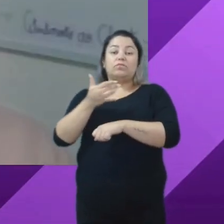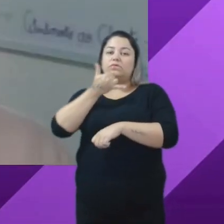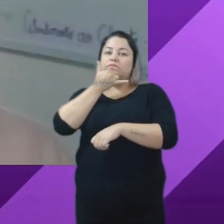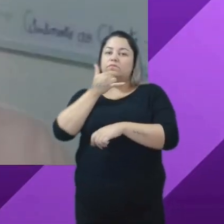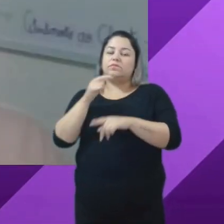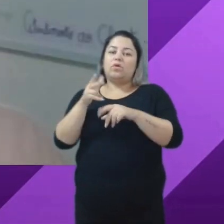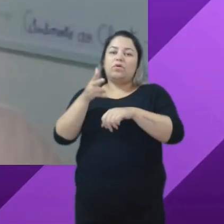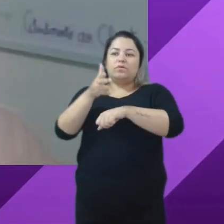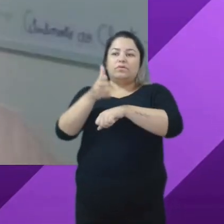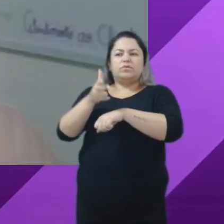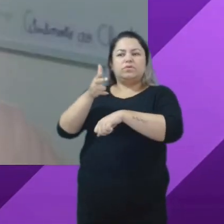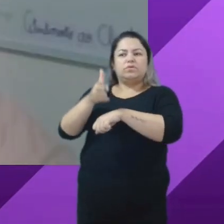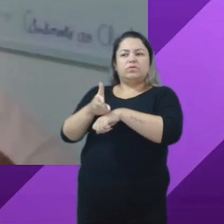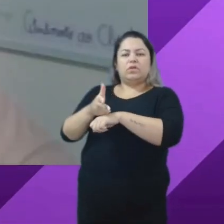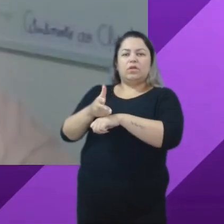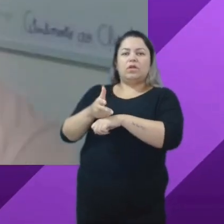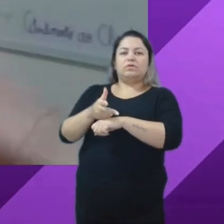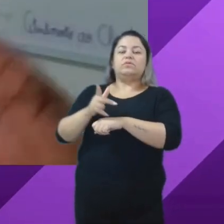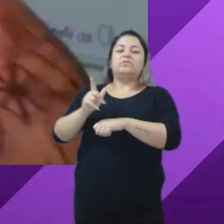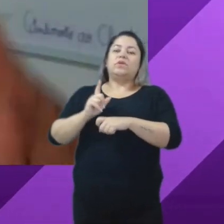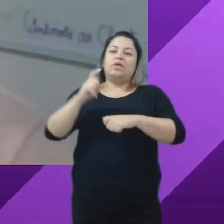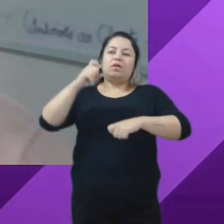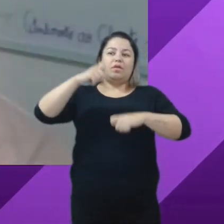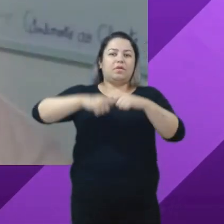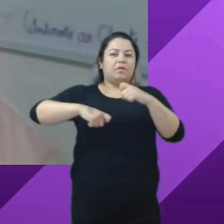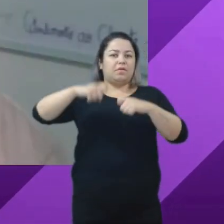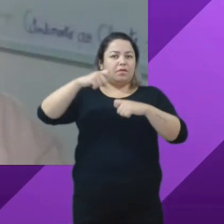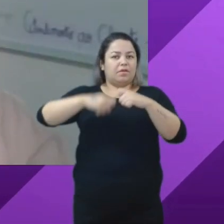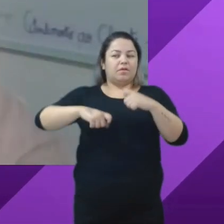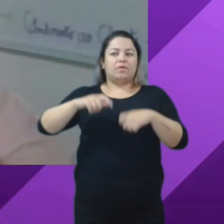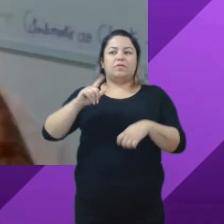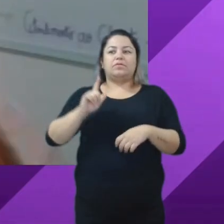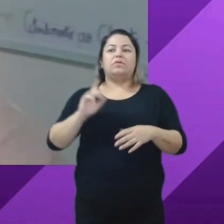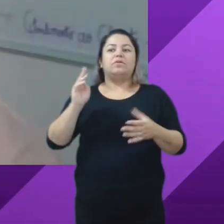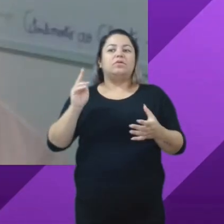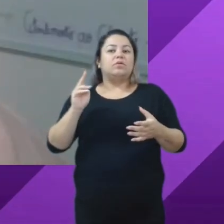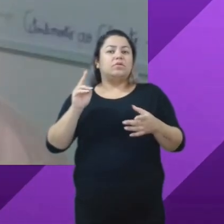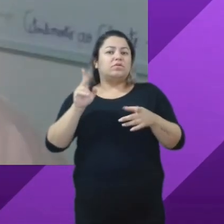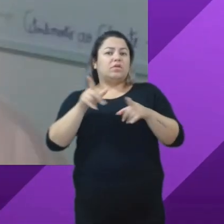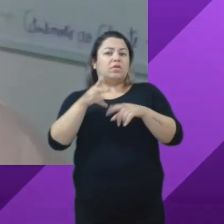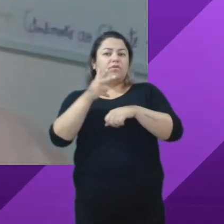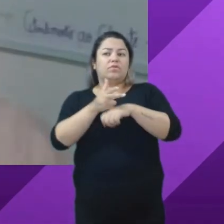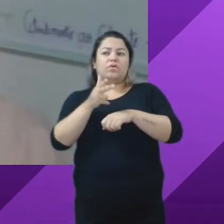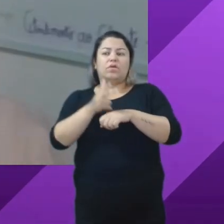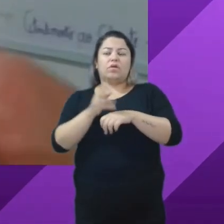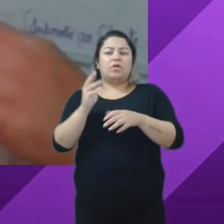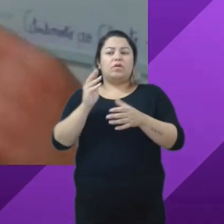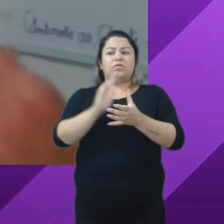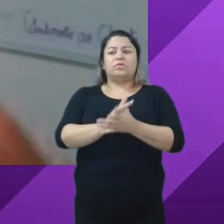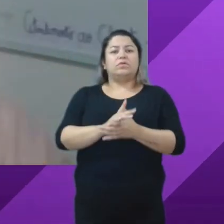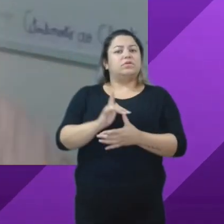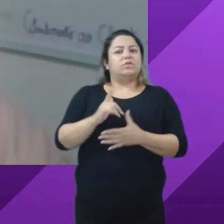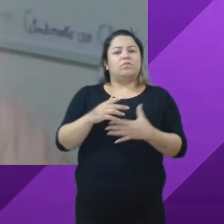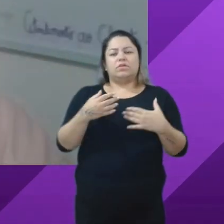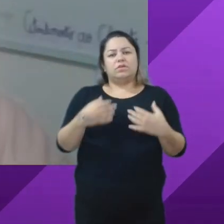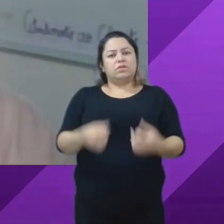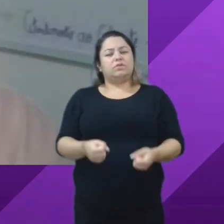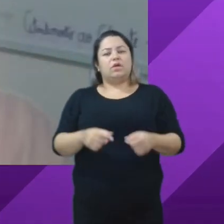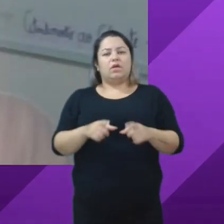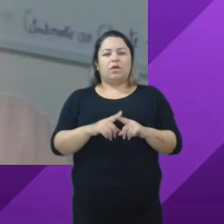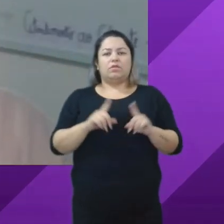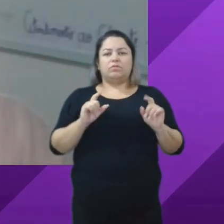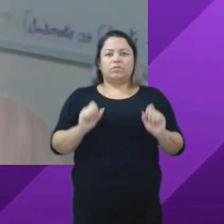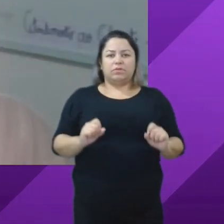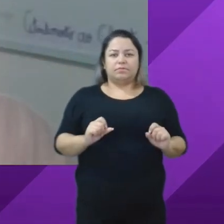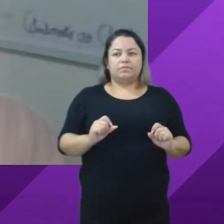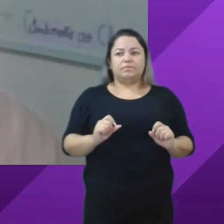que consentiram a relação, a gente tem vazamento de vídeos íntimos de mulheres que não consentiram, a gente tem